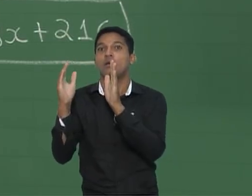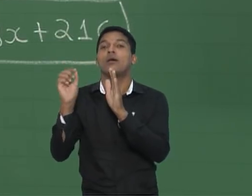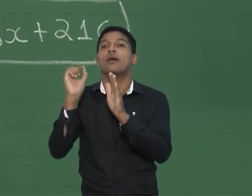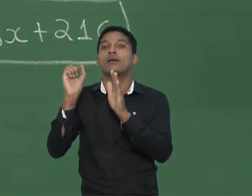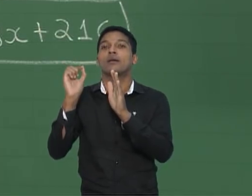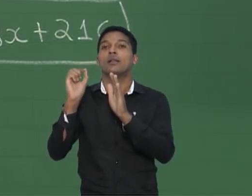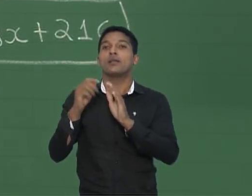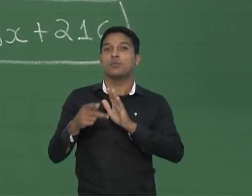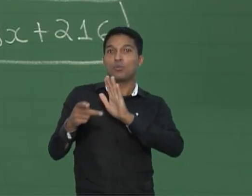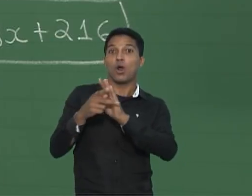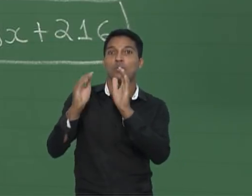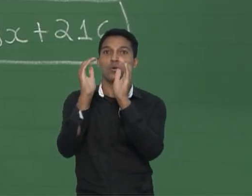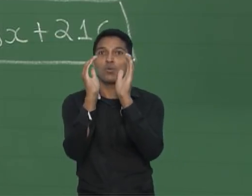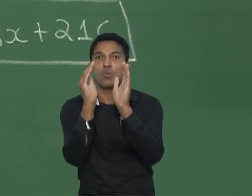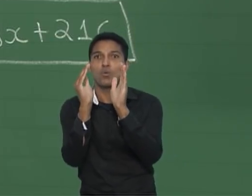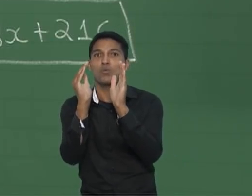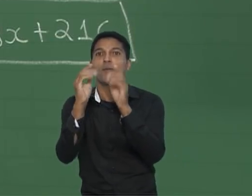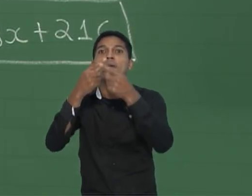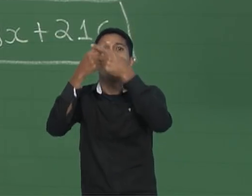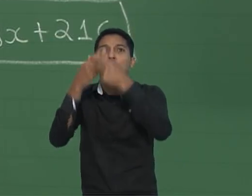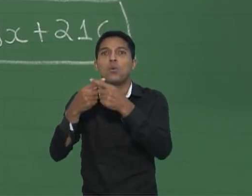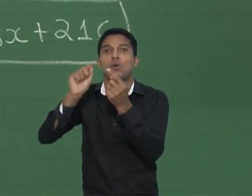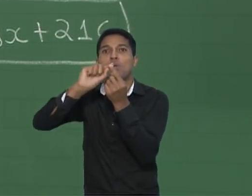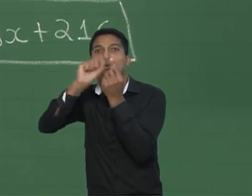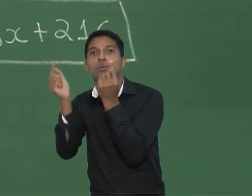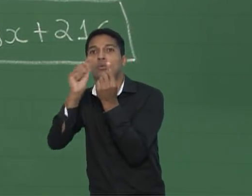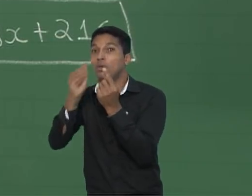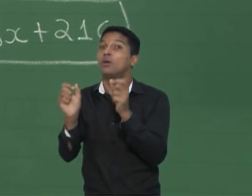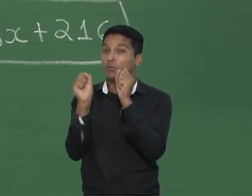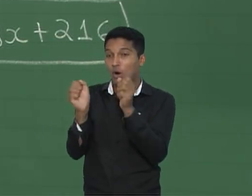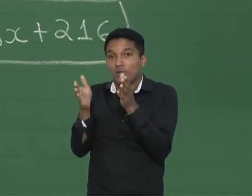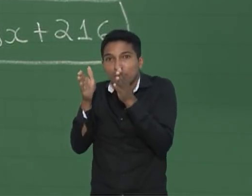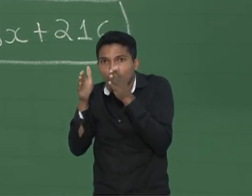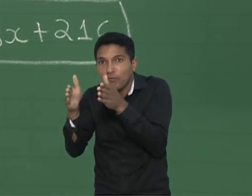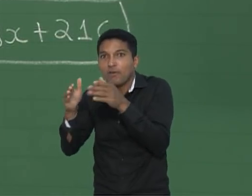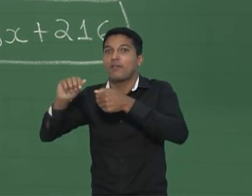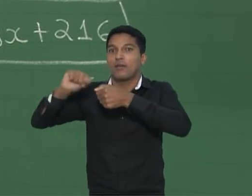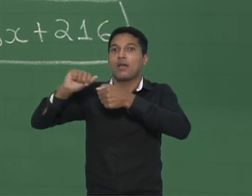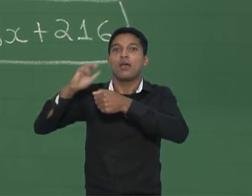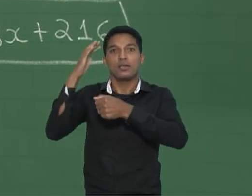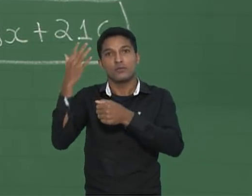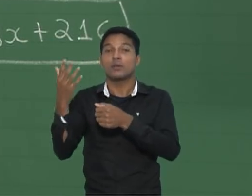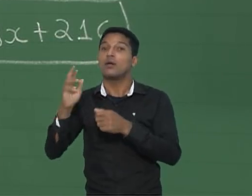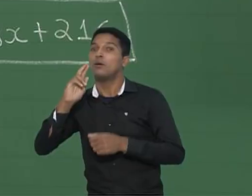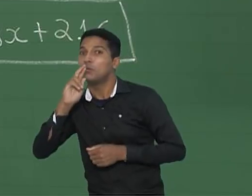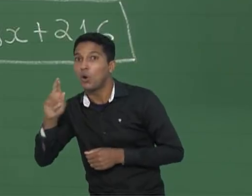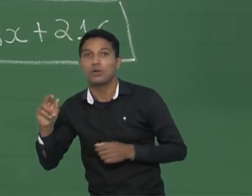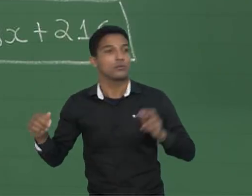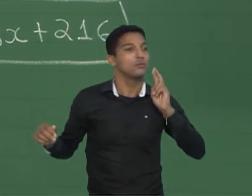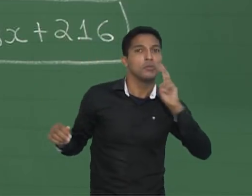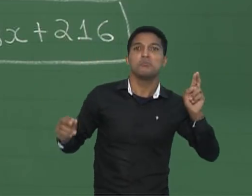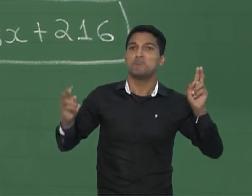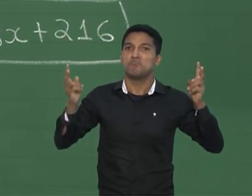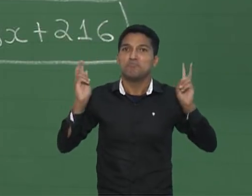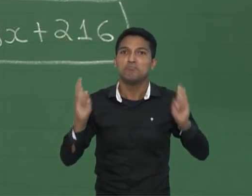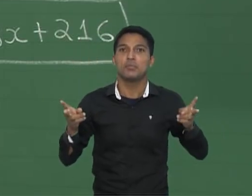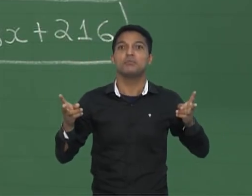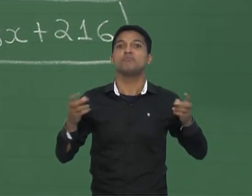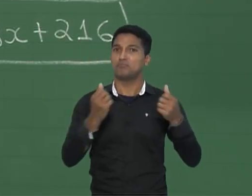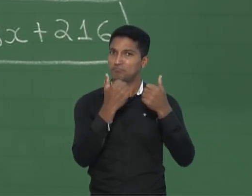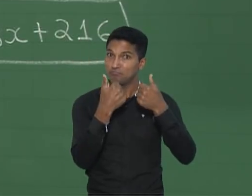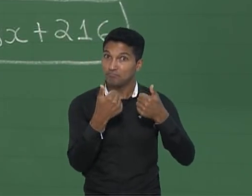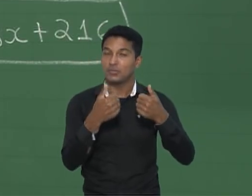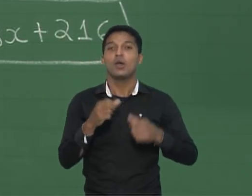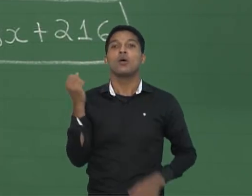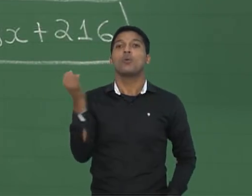pela propriedade distributiva da multiplicação, também pode se fazer, vai chegar no mesmo resultado, correto? O importante